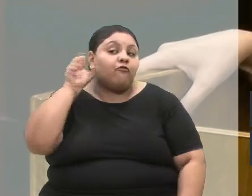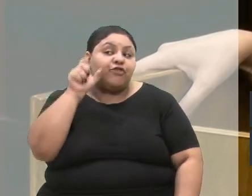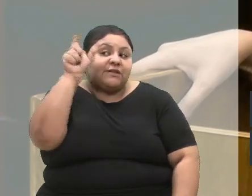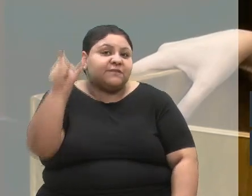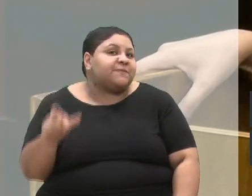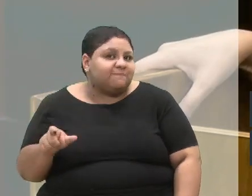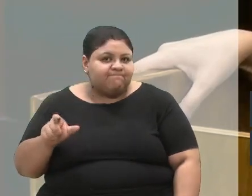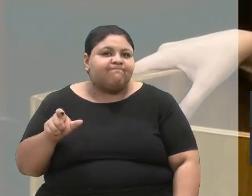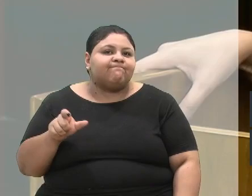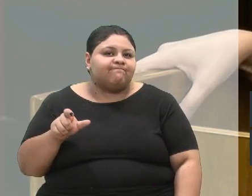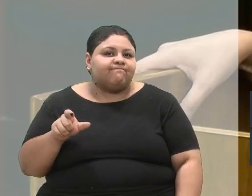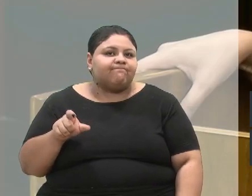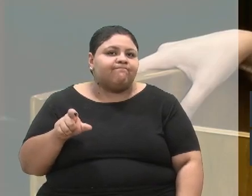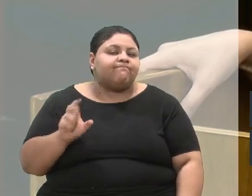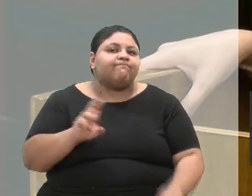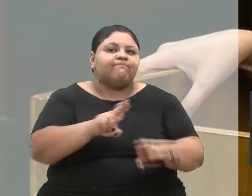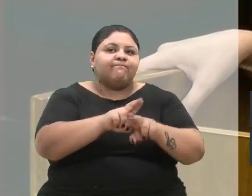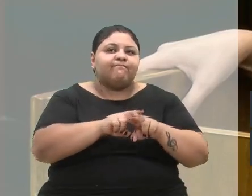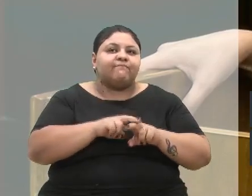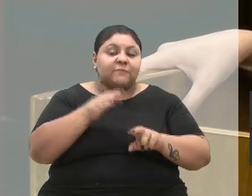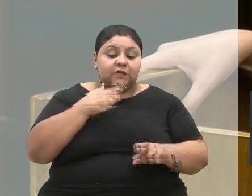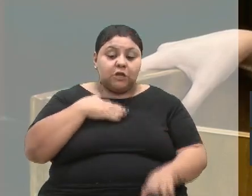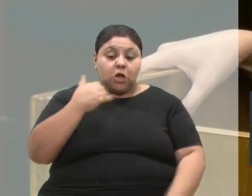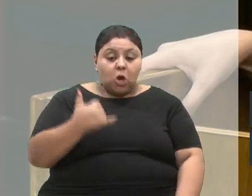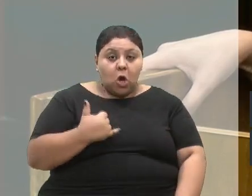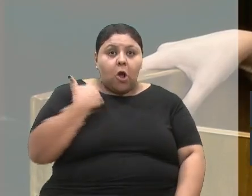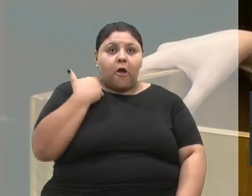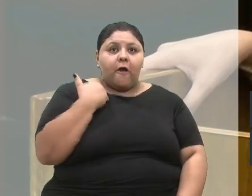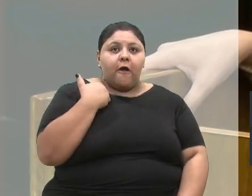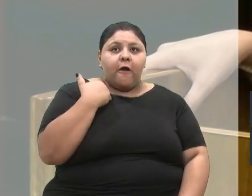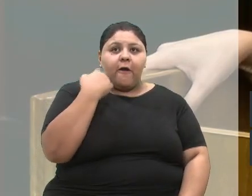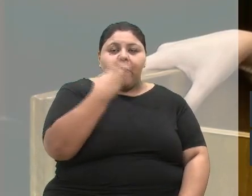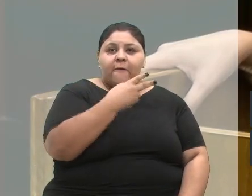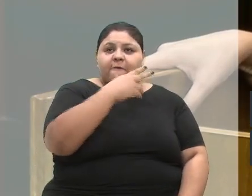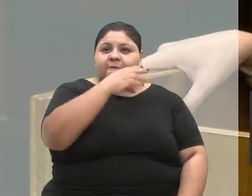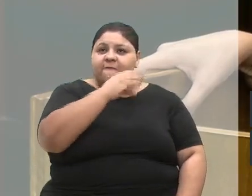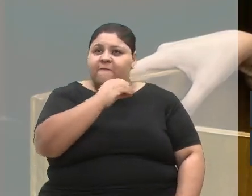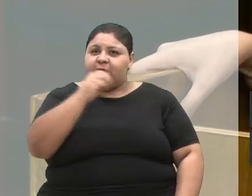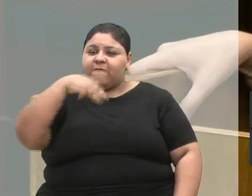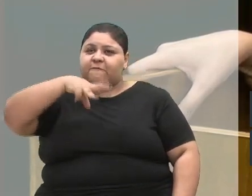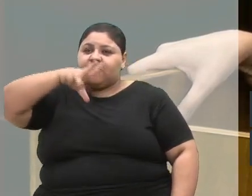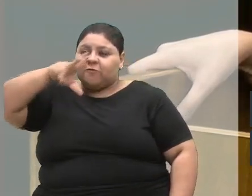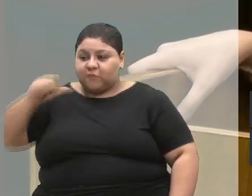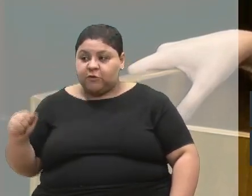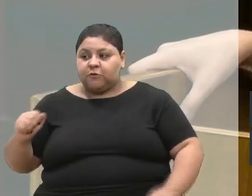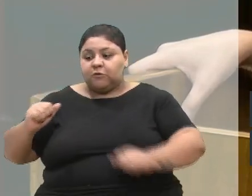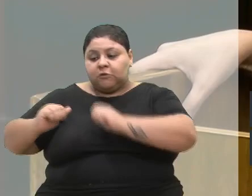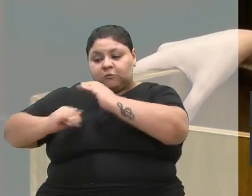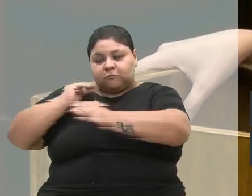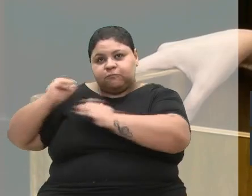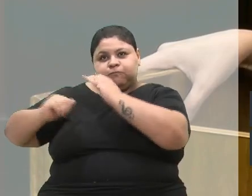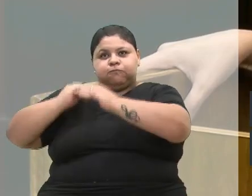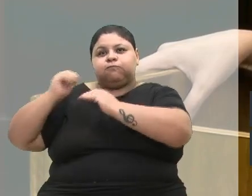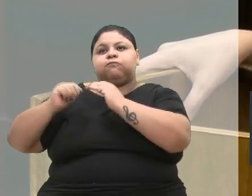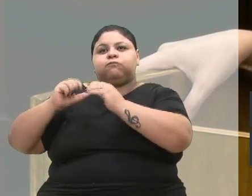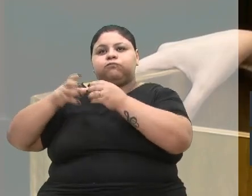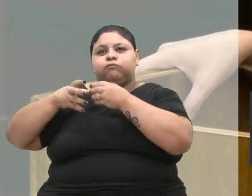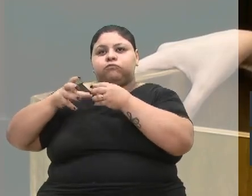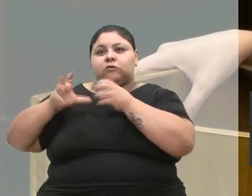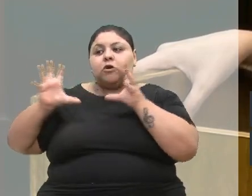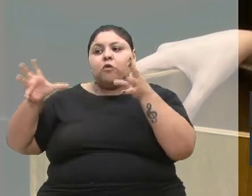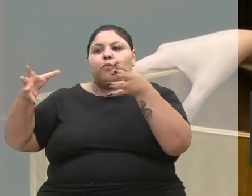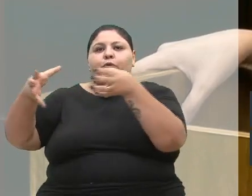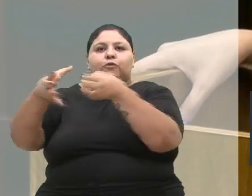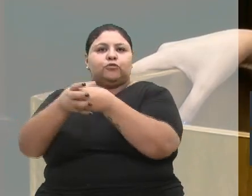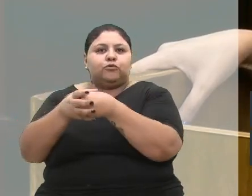pessoas, e, portanto, fico muito orgulhosa que esses 20 milhões para Caxias do Sul foram construídas, né, de forma coletiva. Não